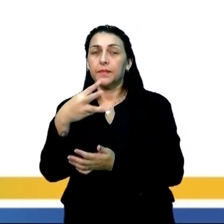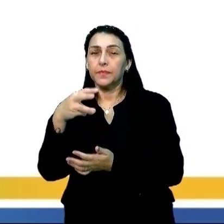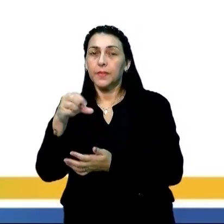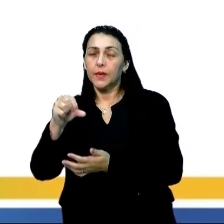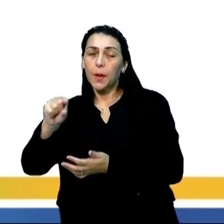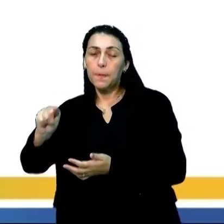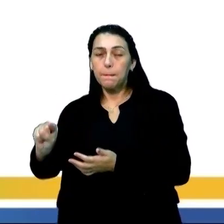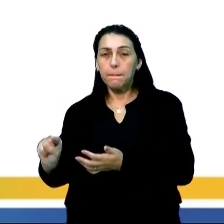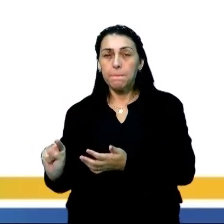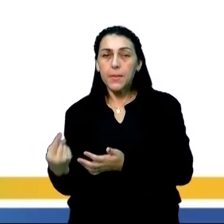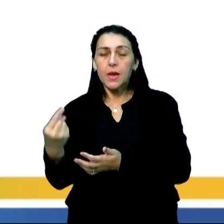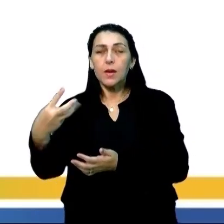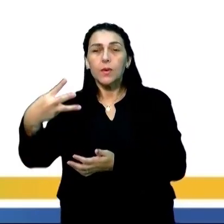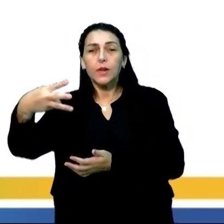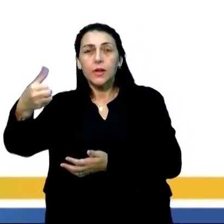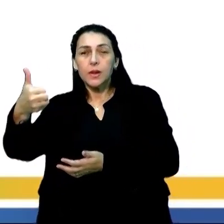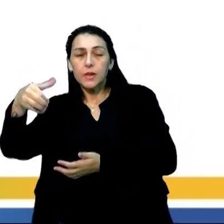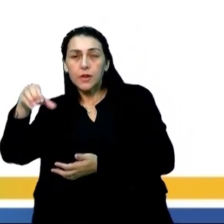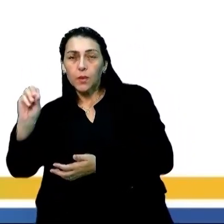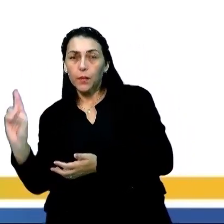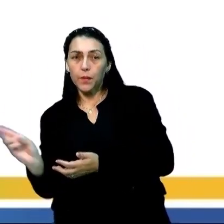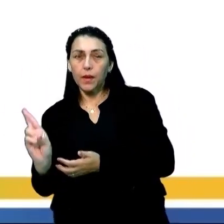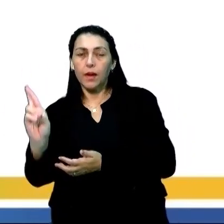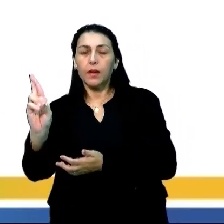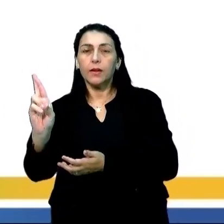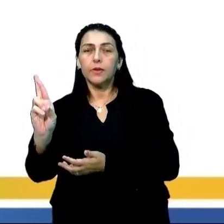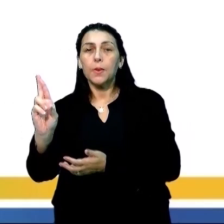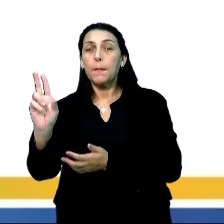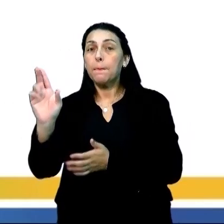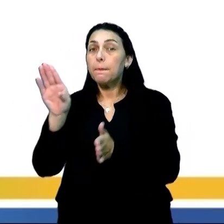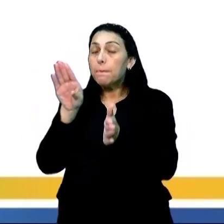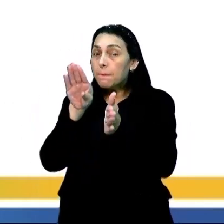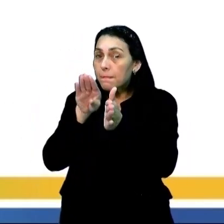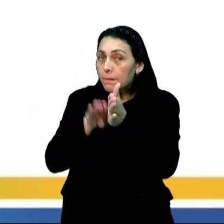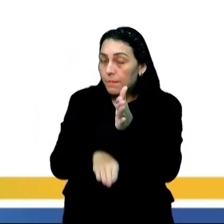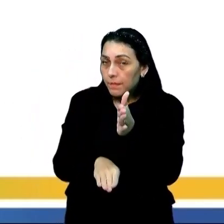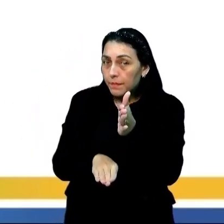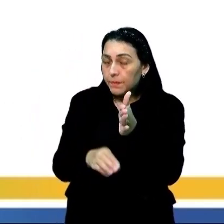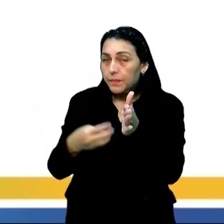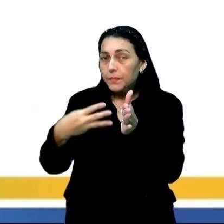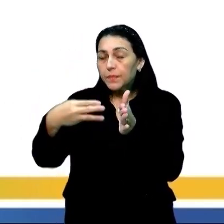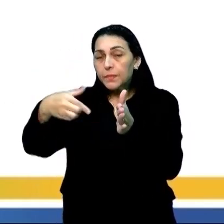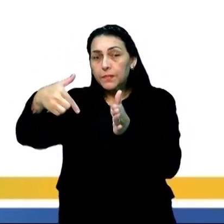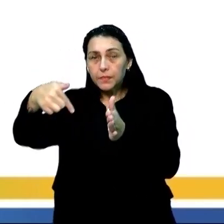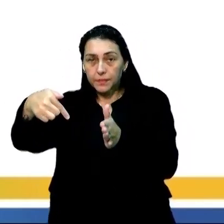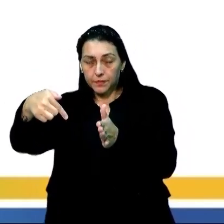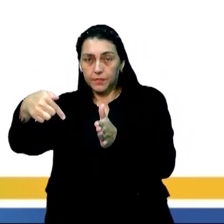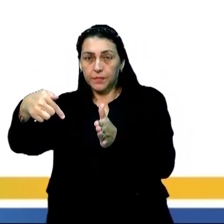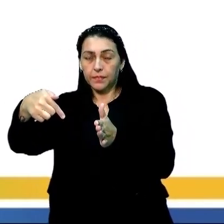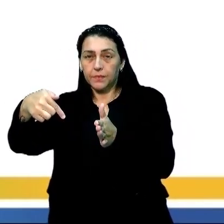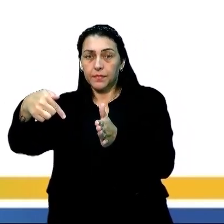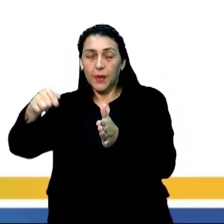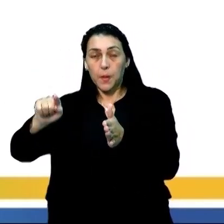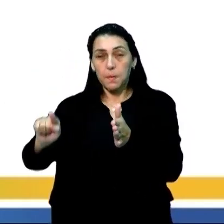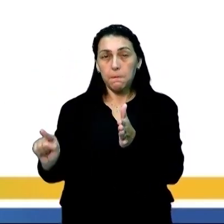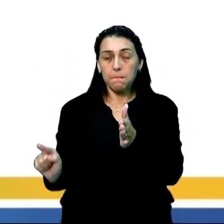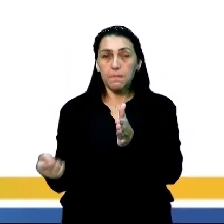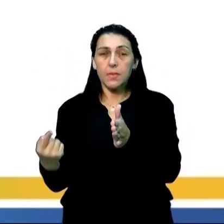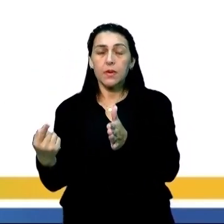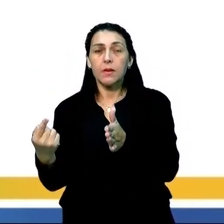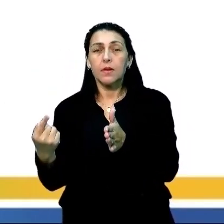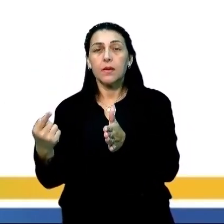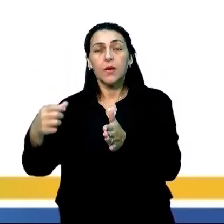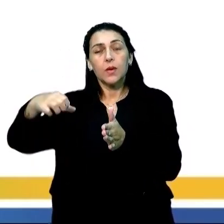39.319 menos 37, né?